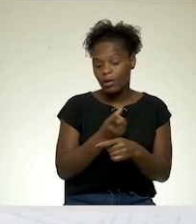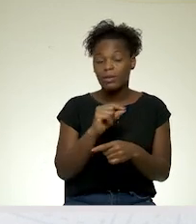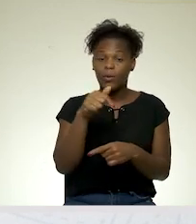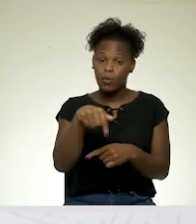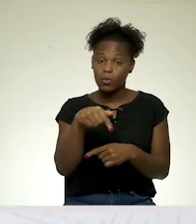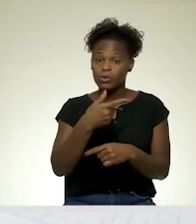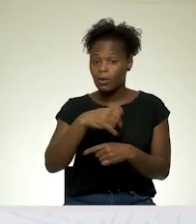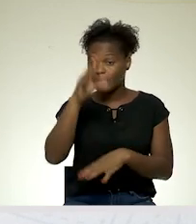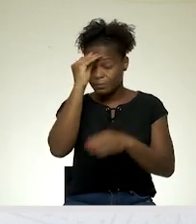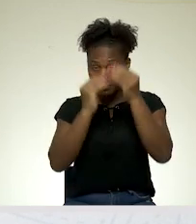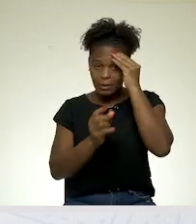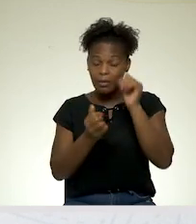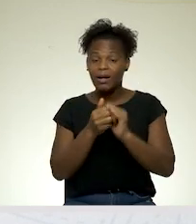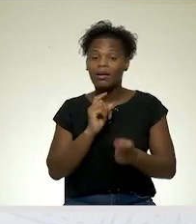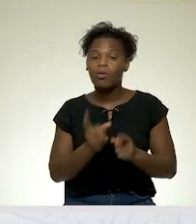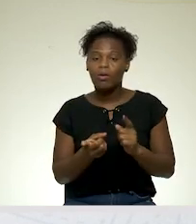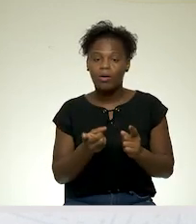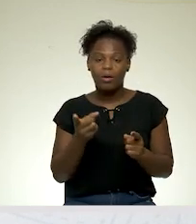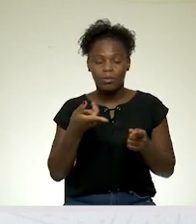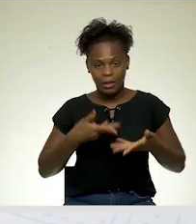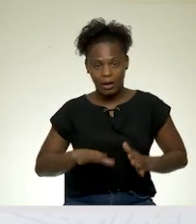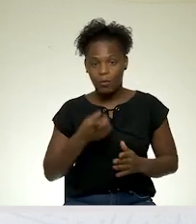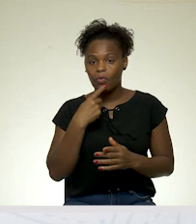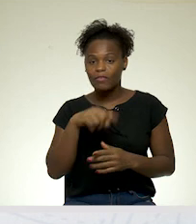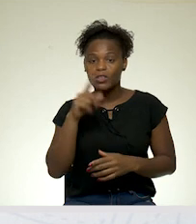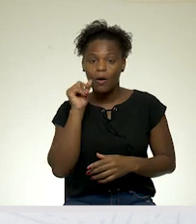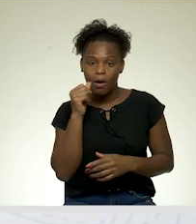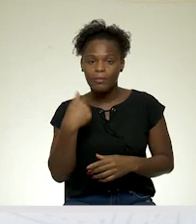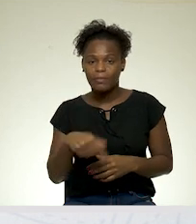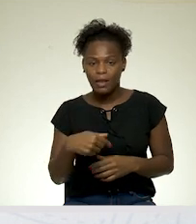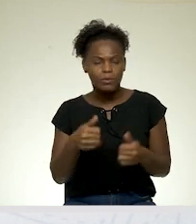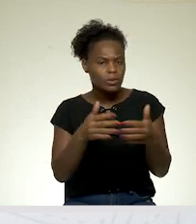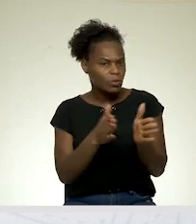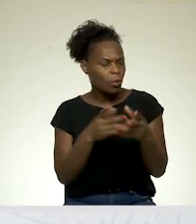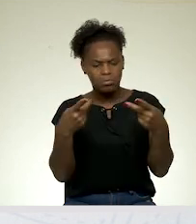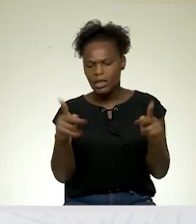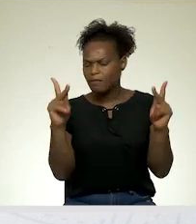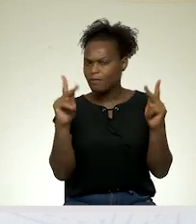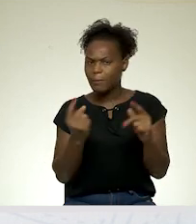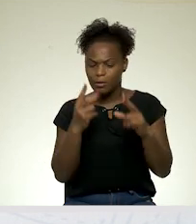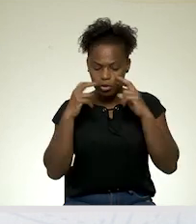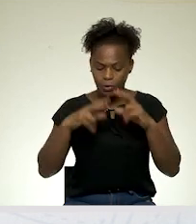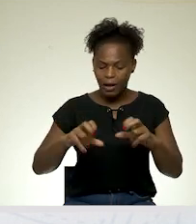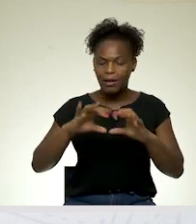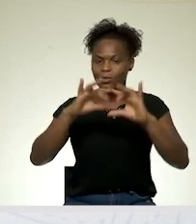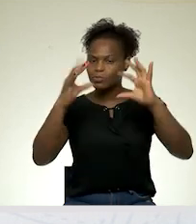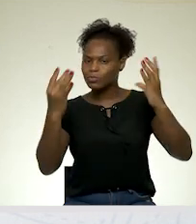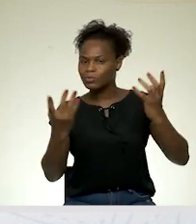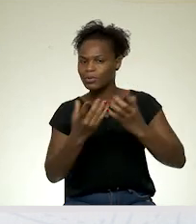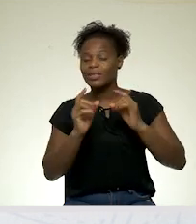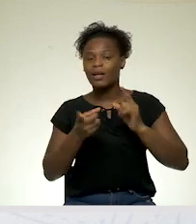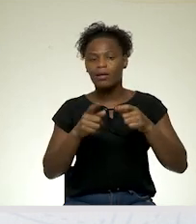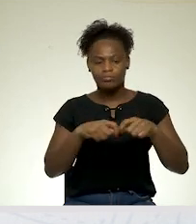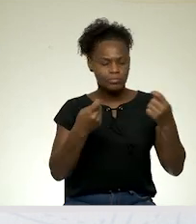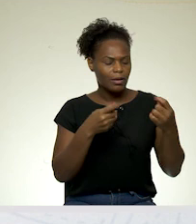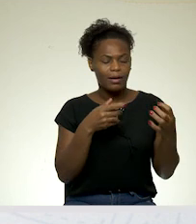disso, hoje também aprendemos que com o Renascimento, o homem tem toda a liberdade de explorar a natureza,